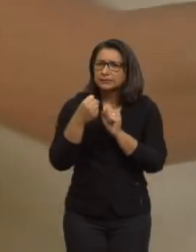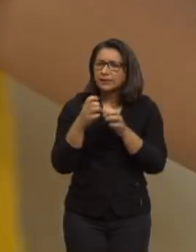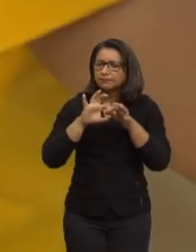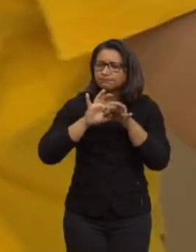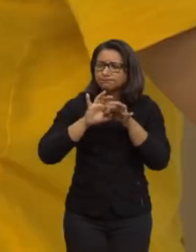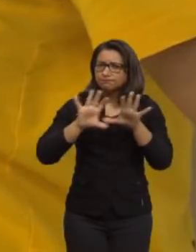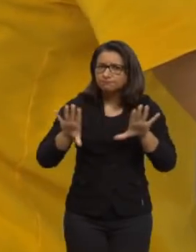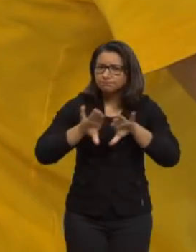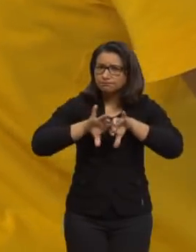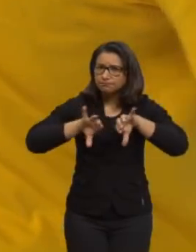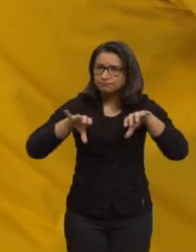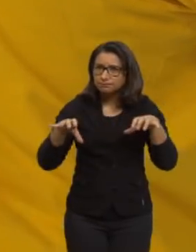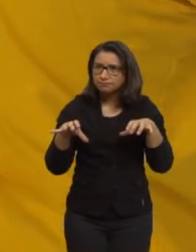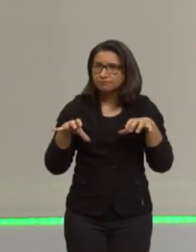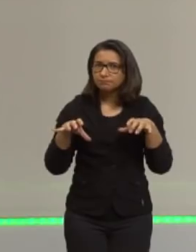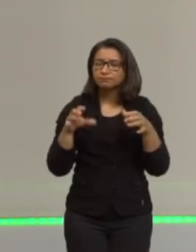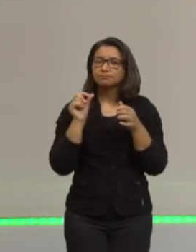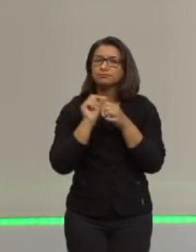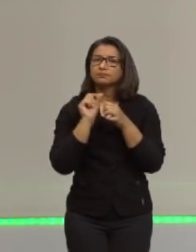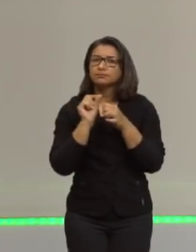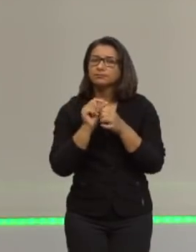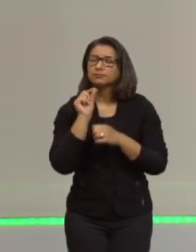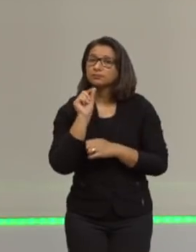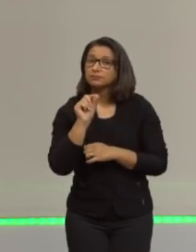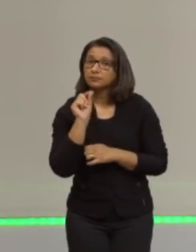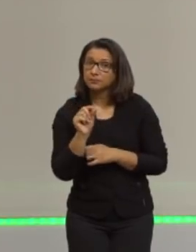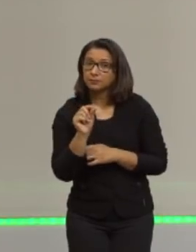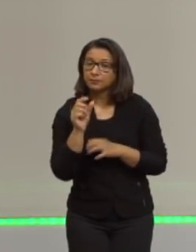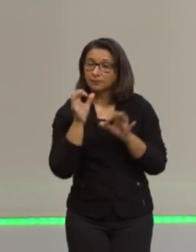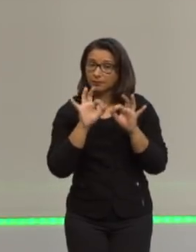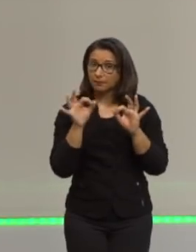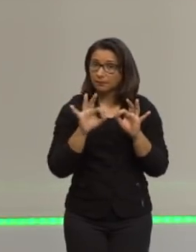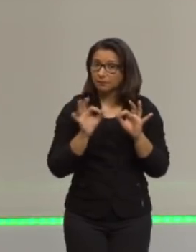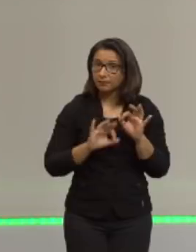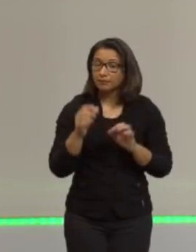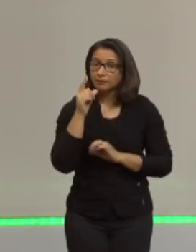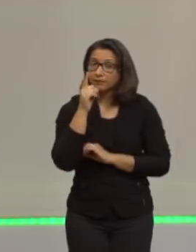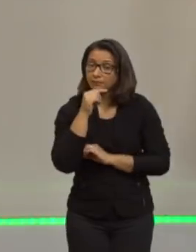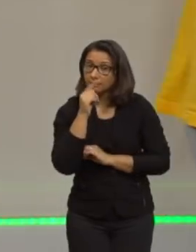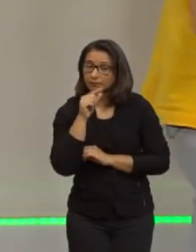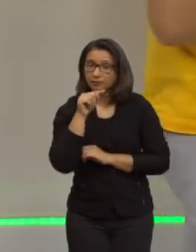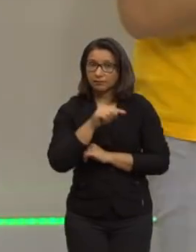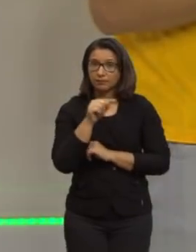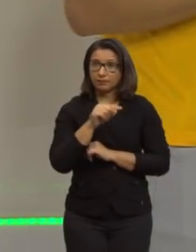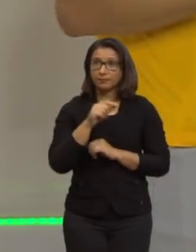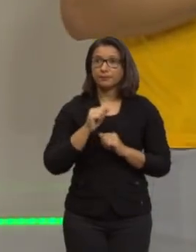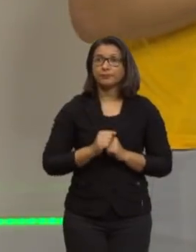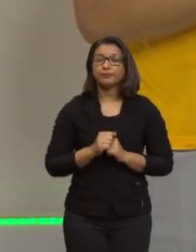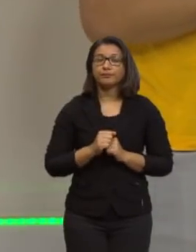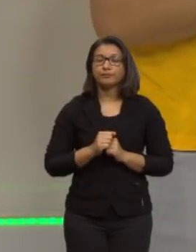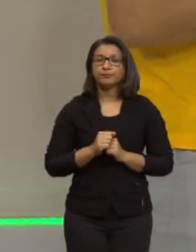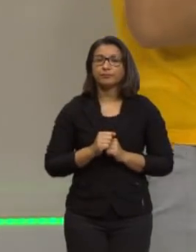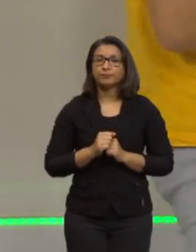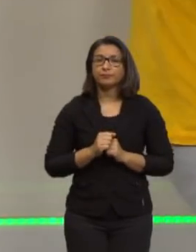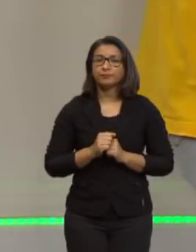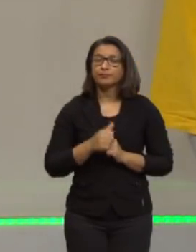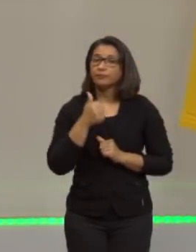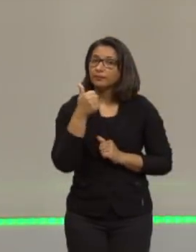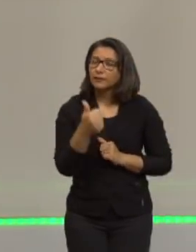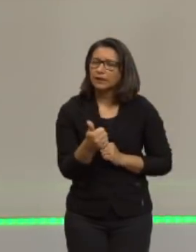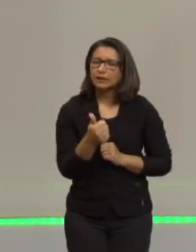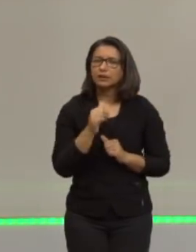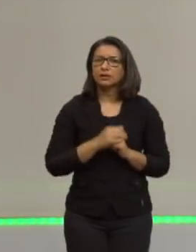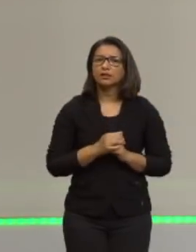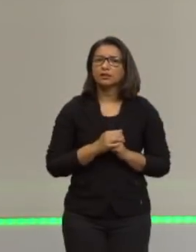duas ligações paga formar a molécula de água que essa daqui tá tranquilo